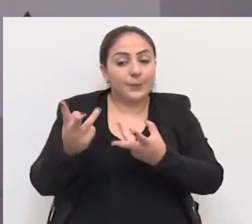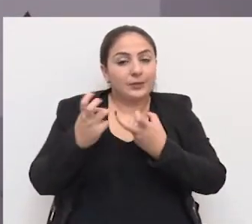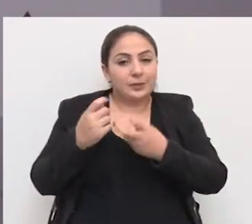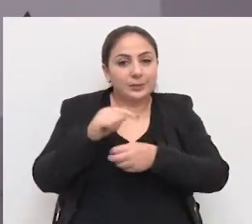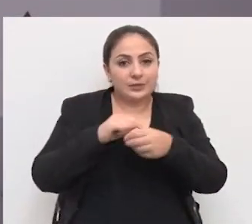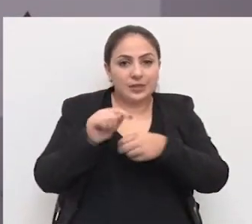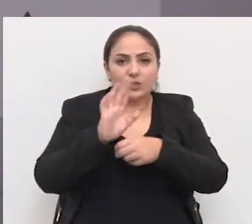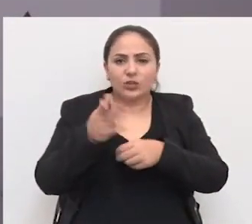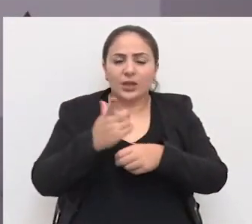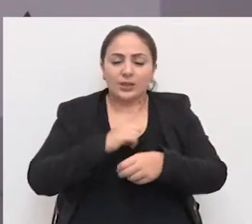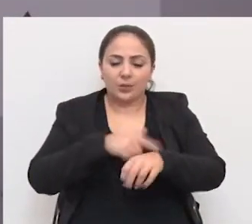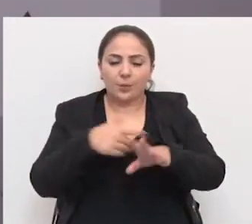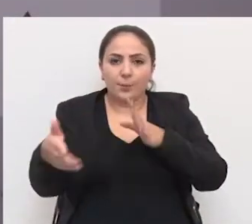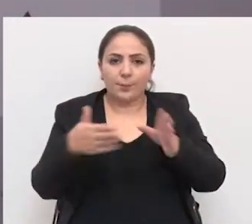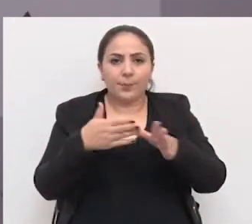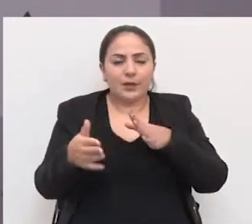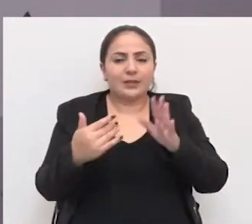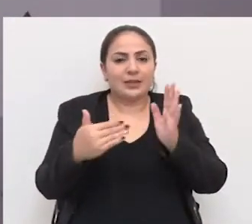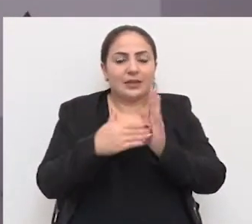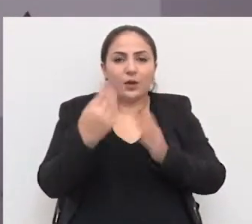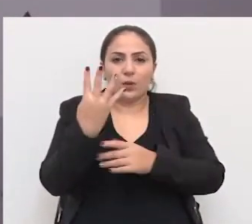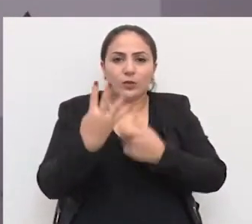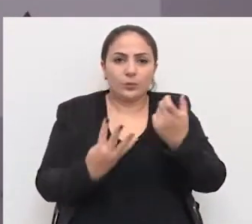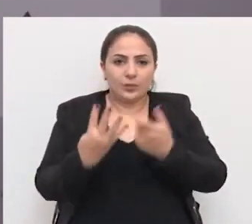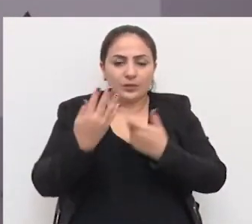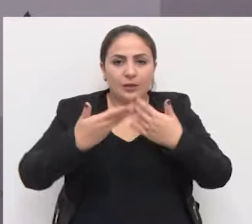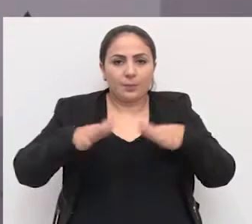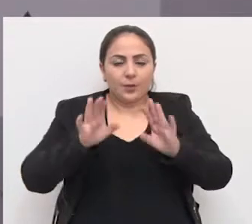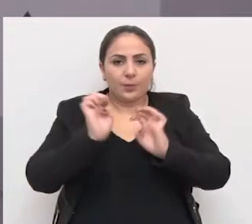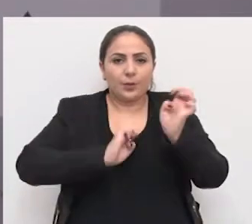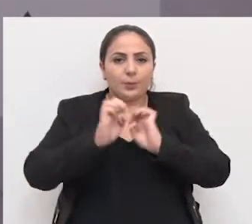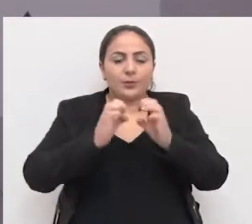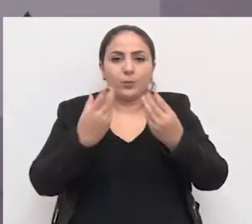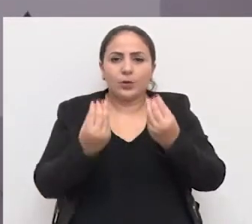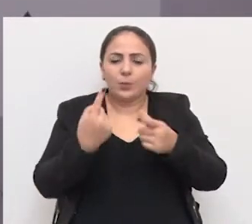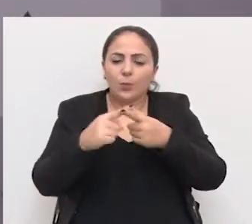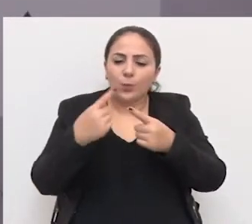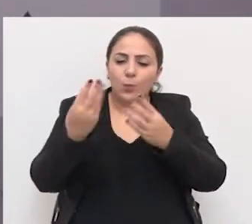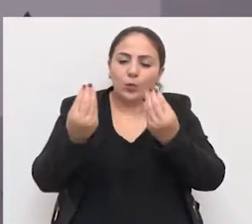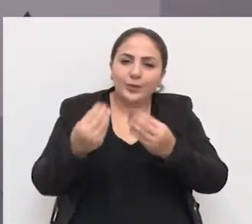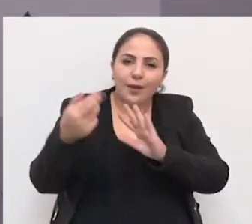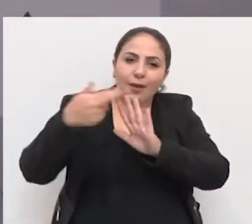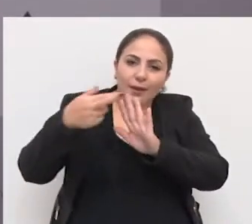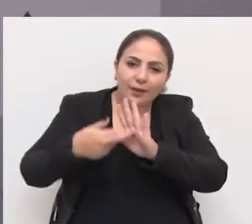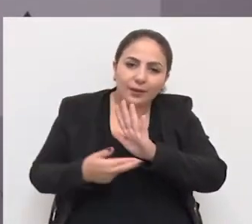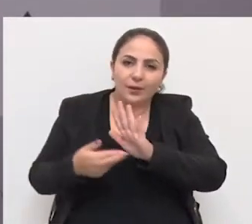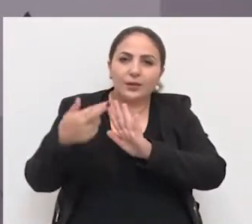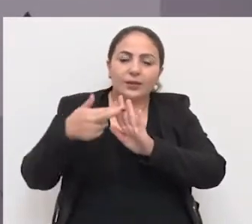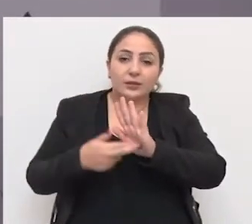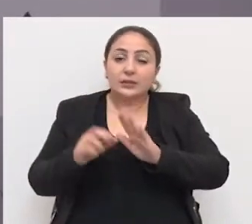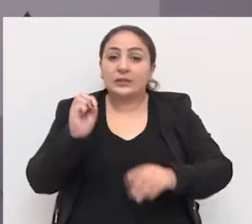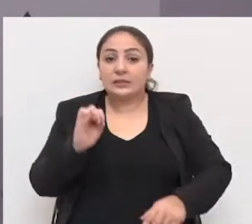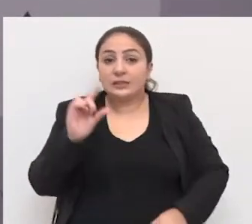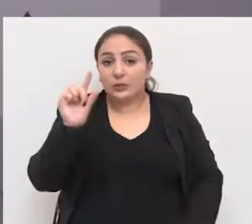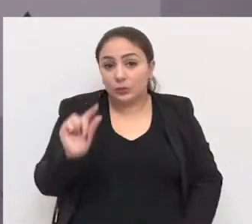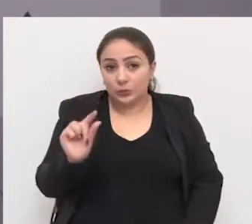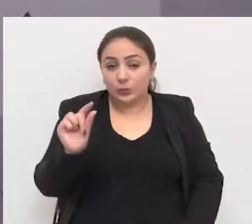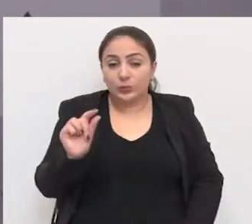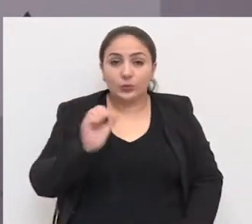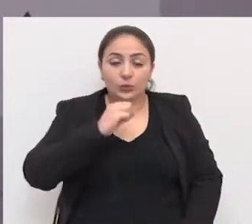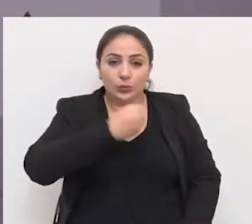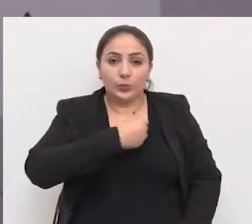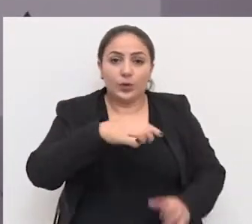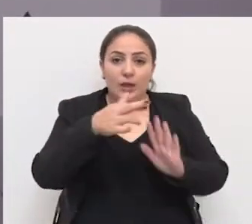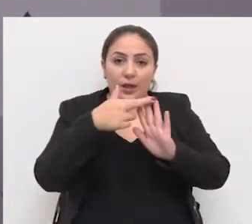que possuem, por exemplo, um prazo muitas vezes excessivo de até 4 meses para a abertura de uma empresa pelo excesso de normas, de regras. Quanto menor o número de regras,